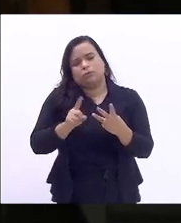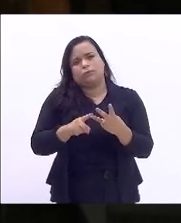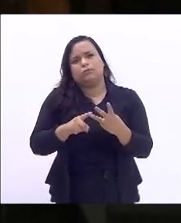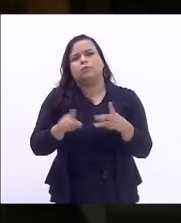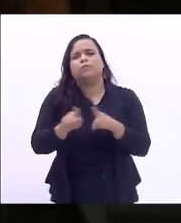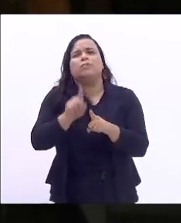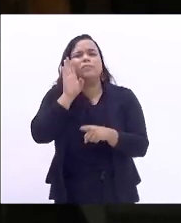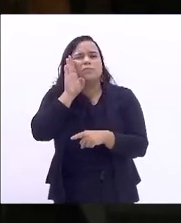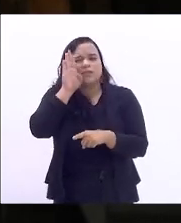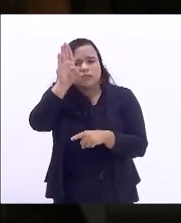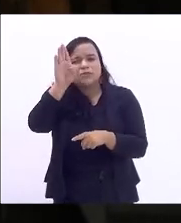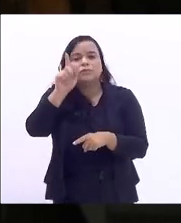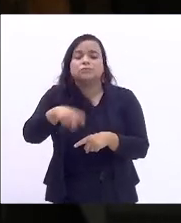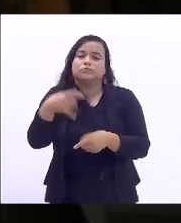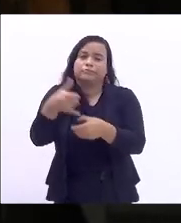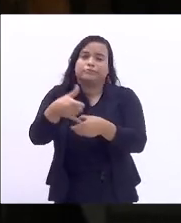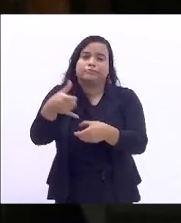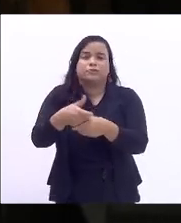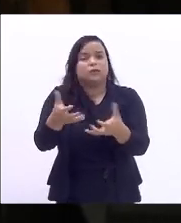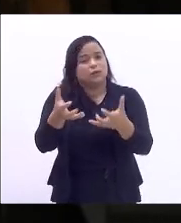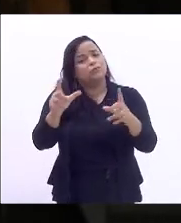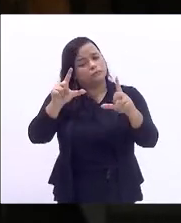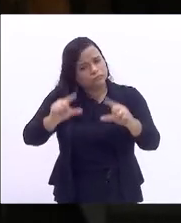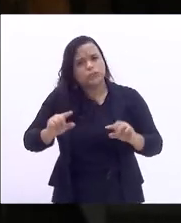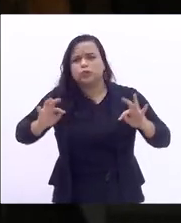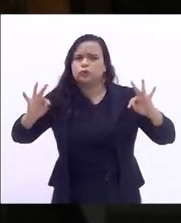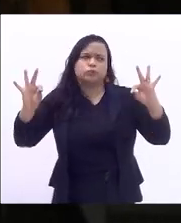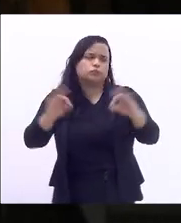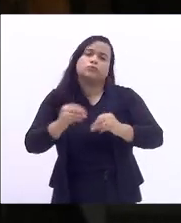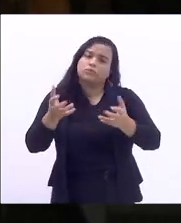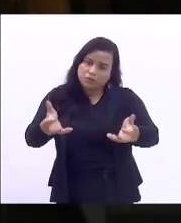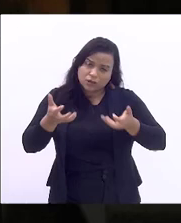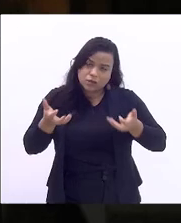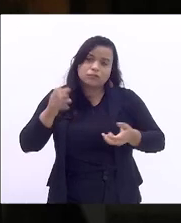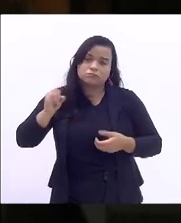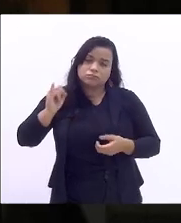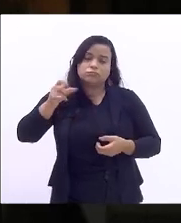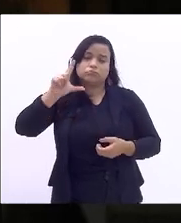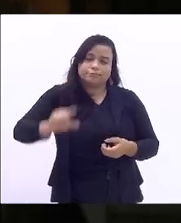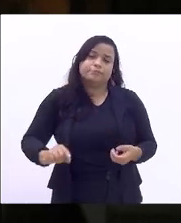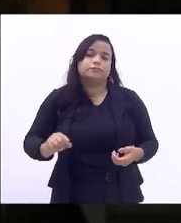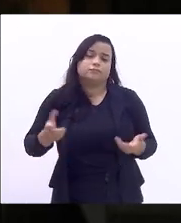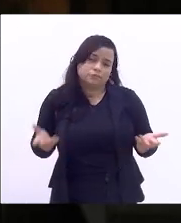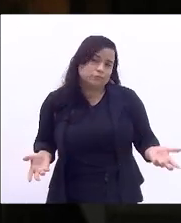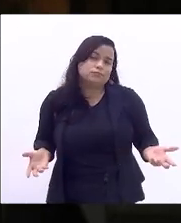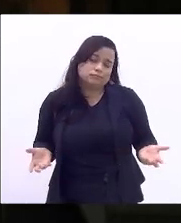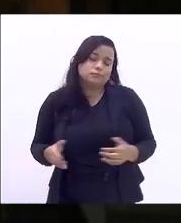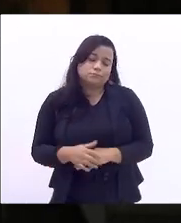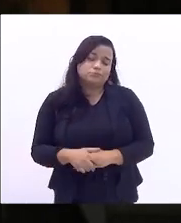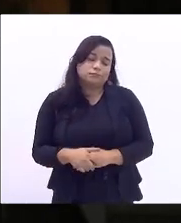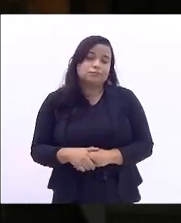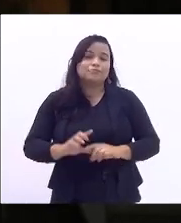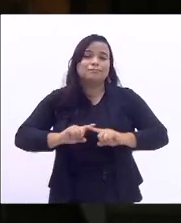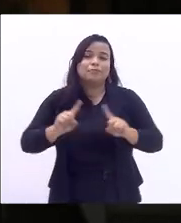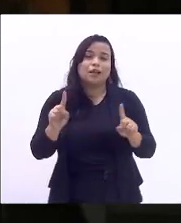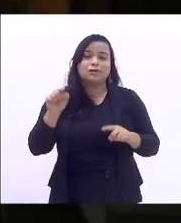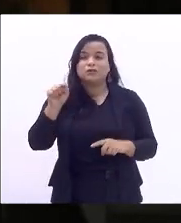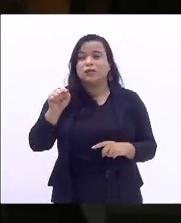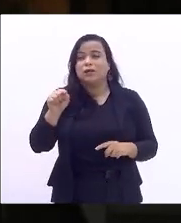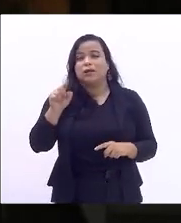bom e principalmente do combustível todos querem uma like tá menor aí vê se